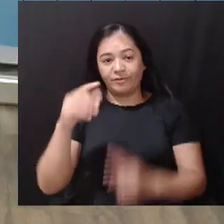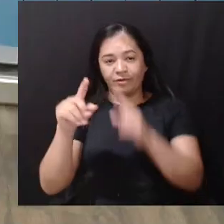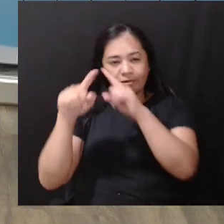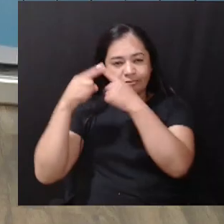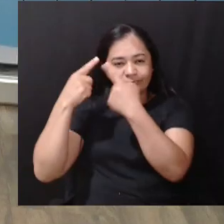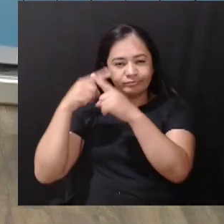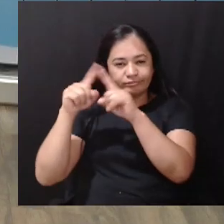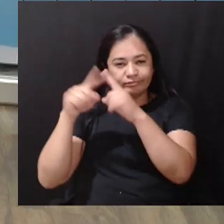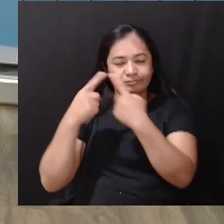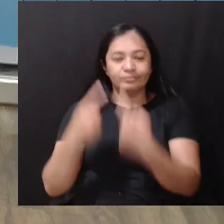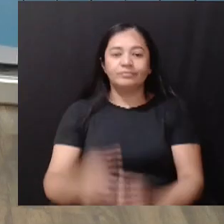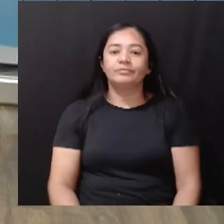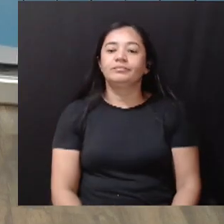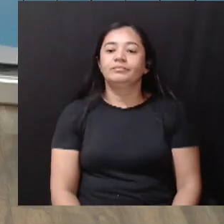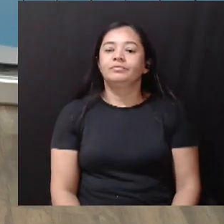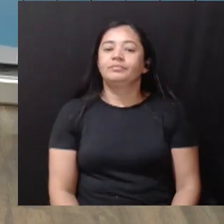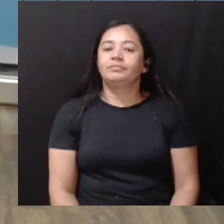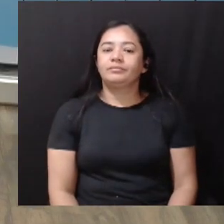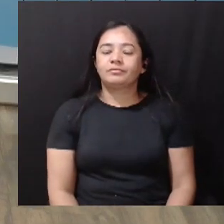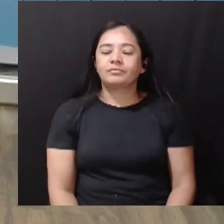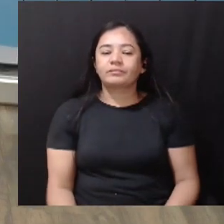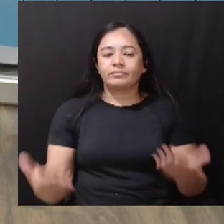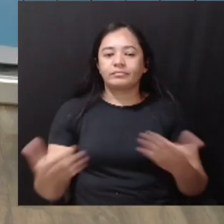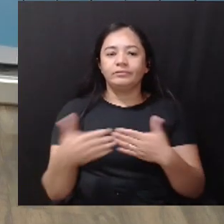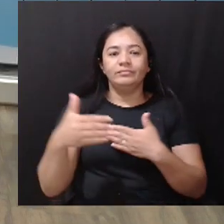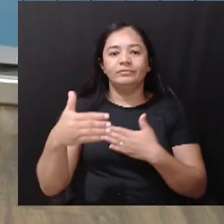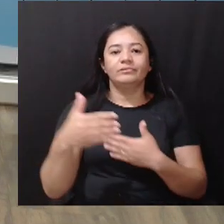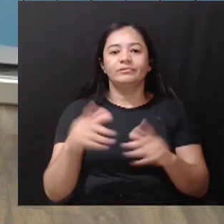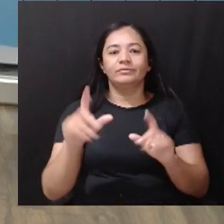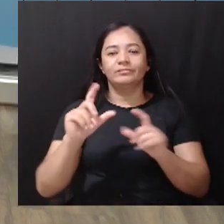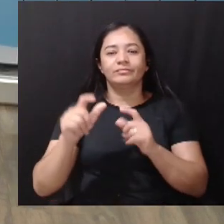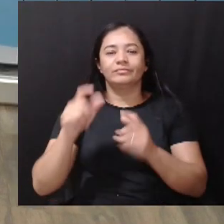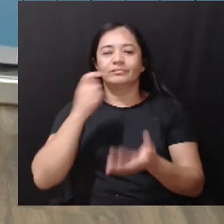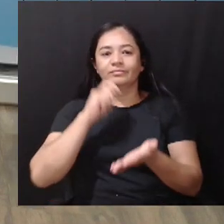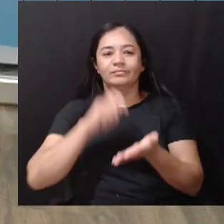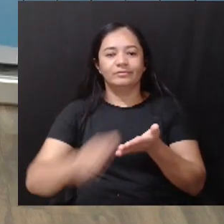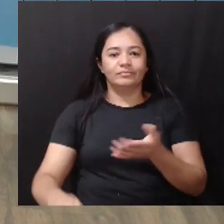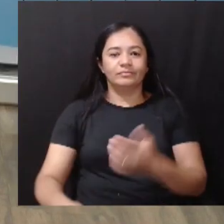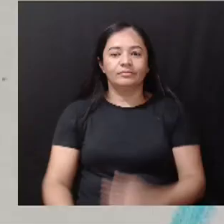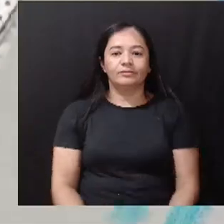financeiras. A partir de agora, é o nosso quadro Na Ponta do Lápis.